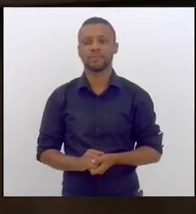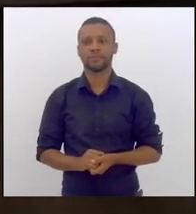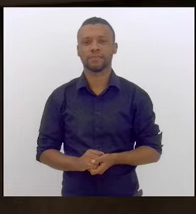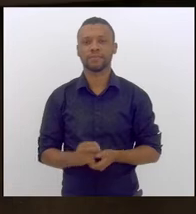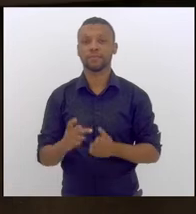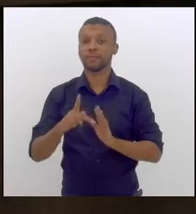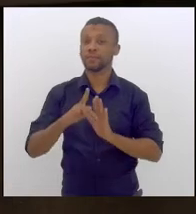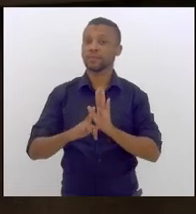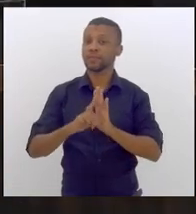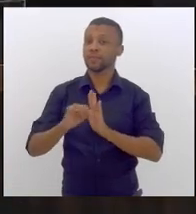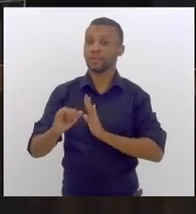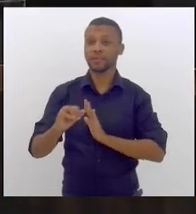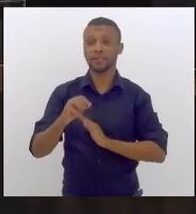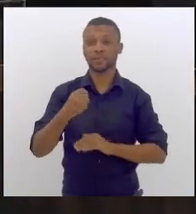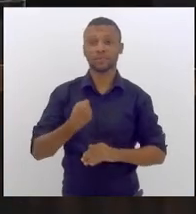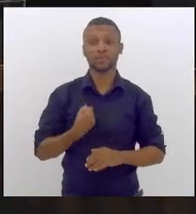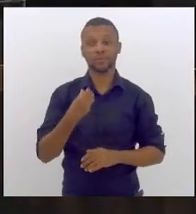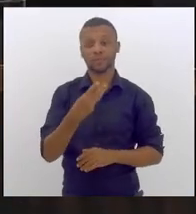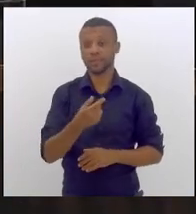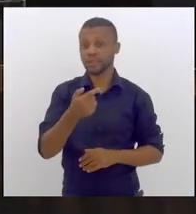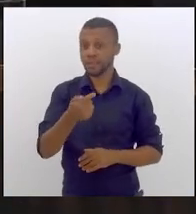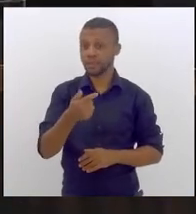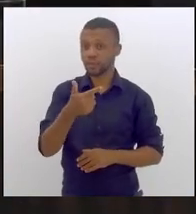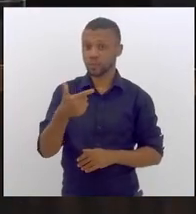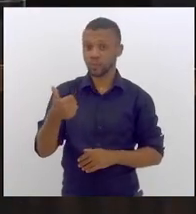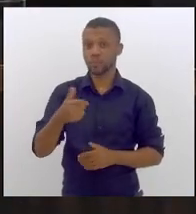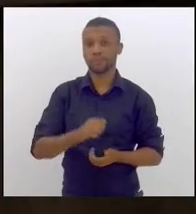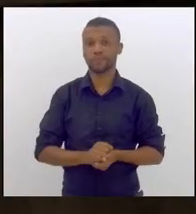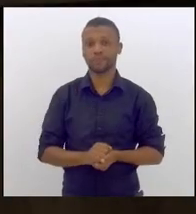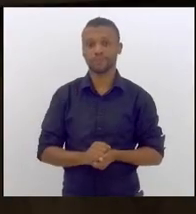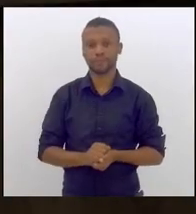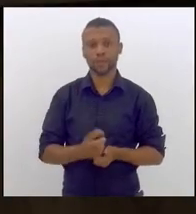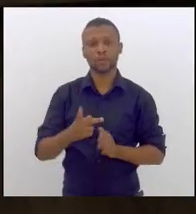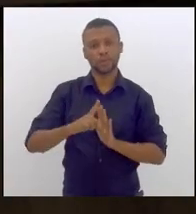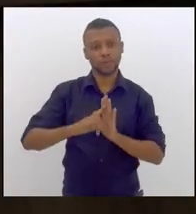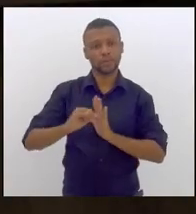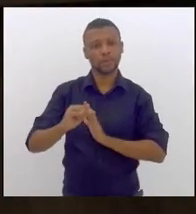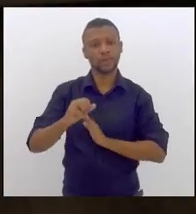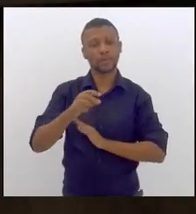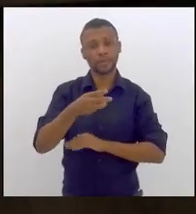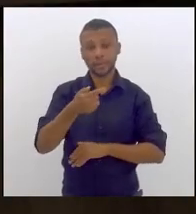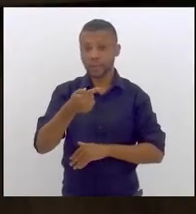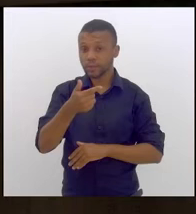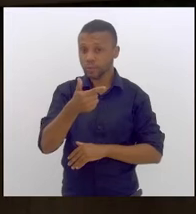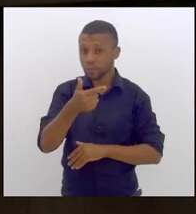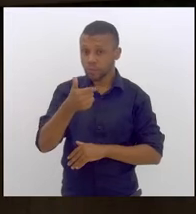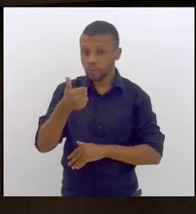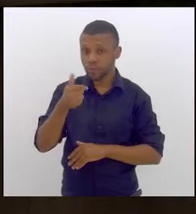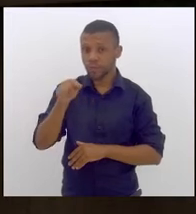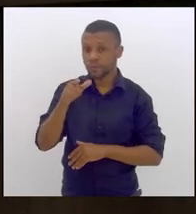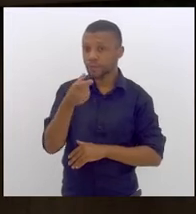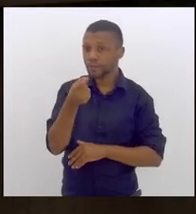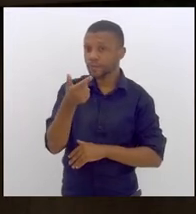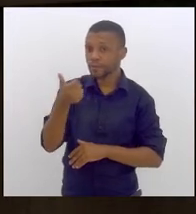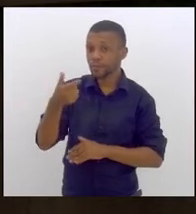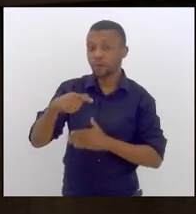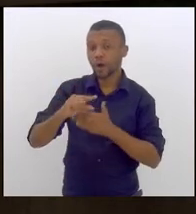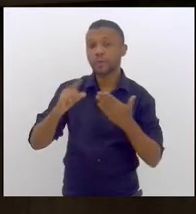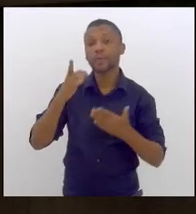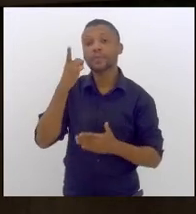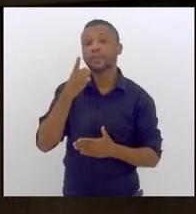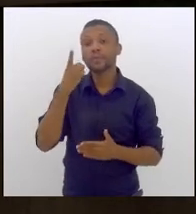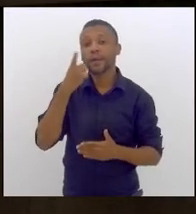projeto de lei 3721 de autoria. Projeto de lei 3721 de 21, de autoria